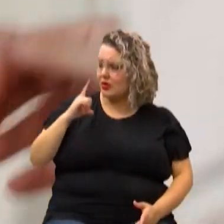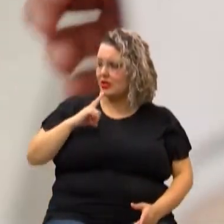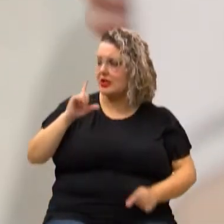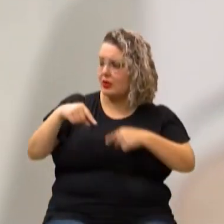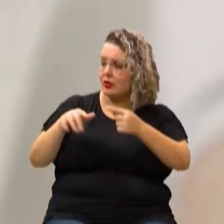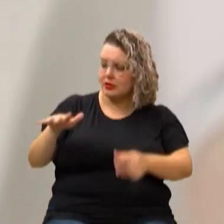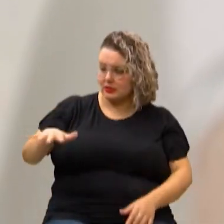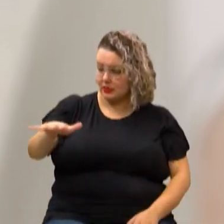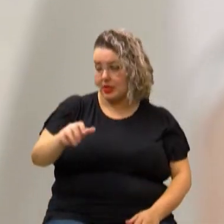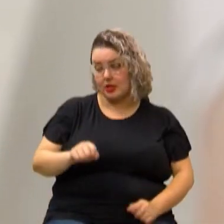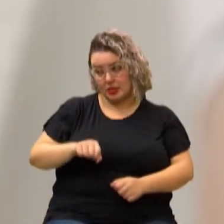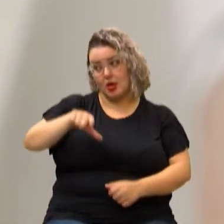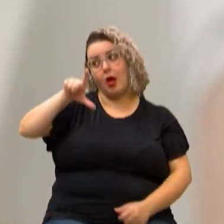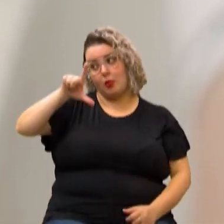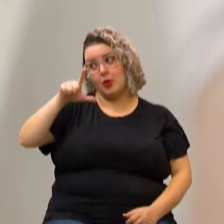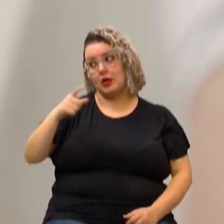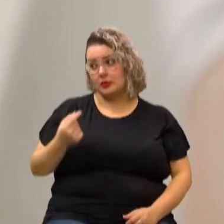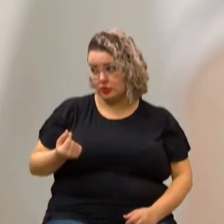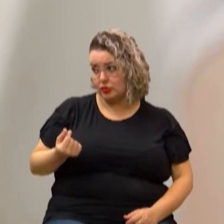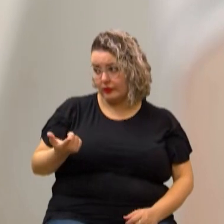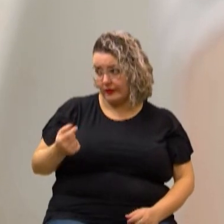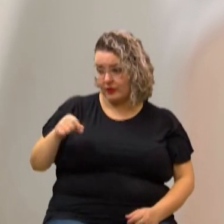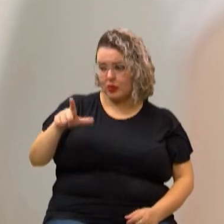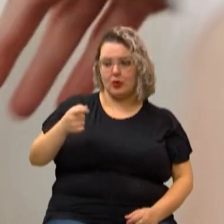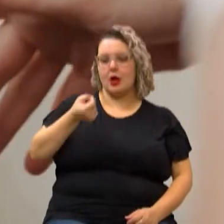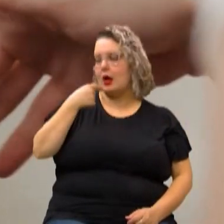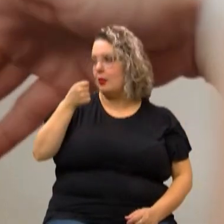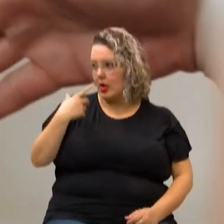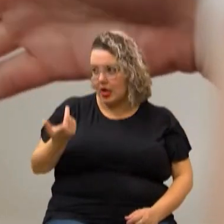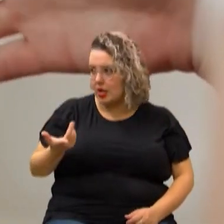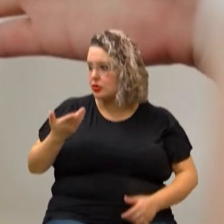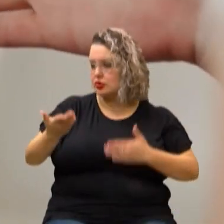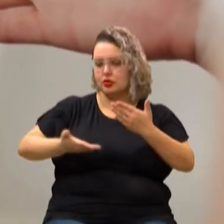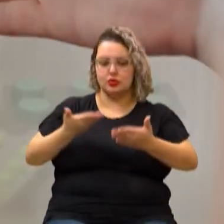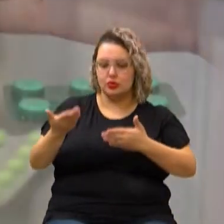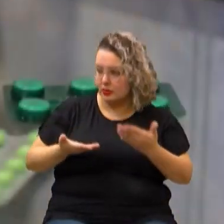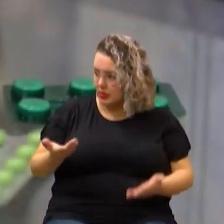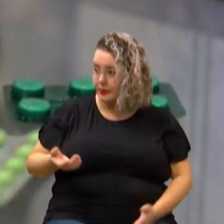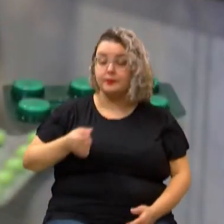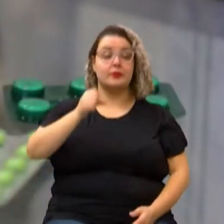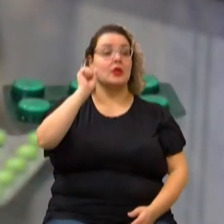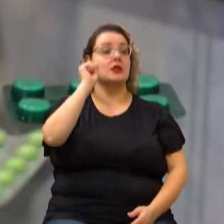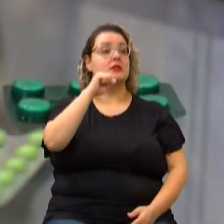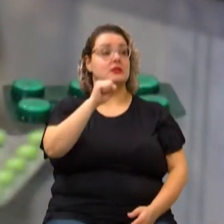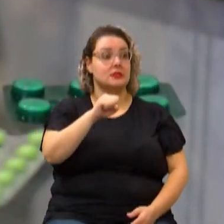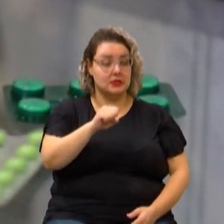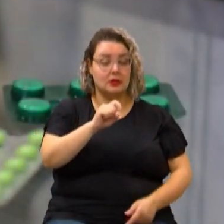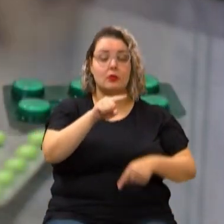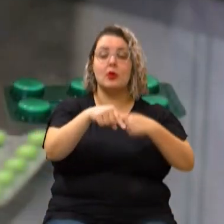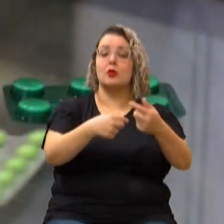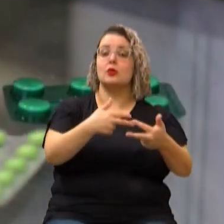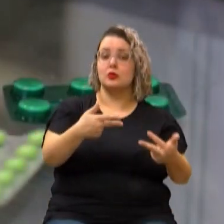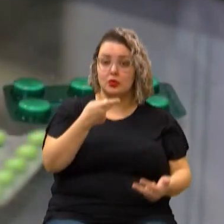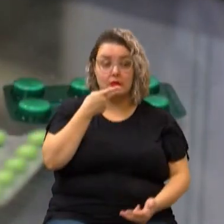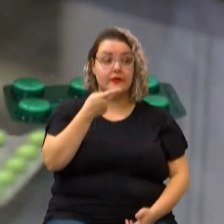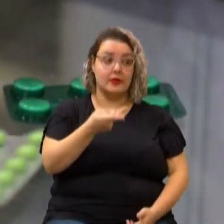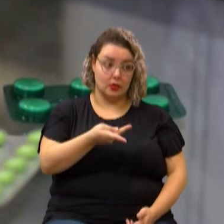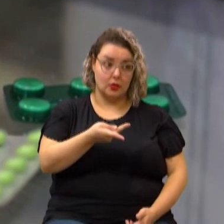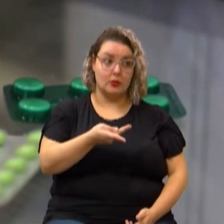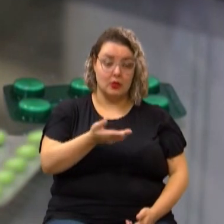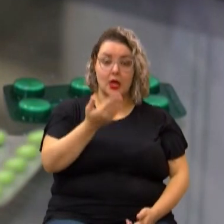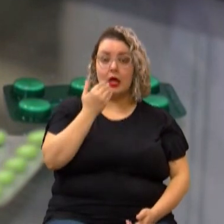boa alimentação, possivelmente eu posso ser acometido por uma doença qualquer. Se eu for acometido por uma doença qualquer, para